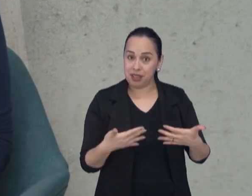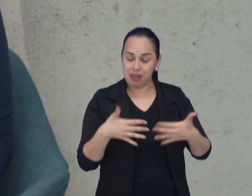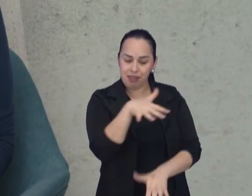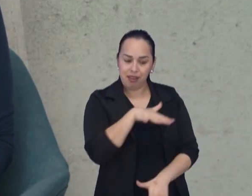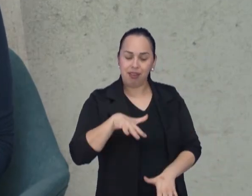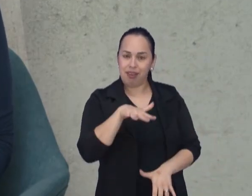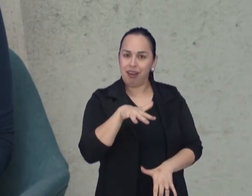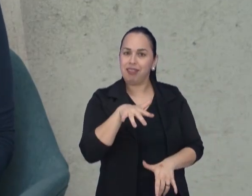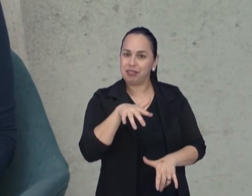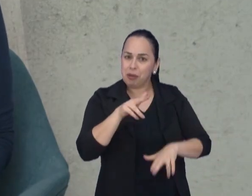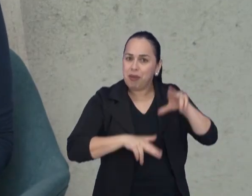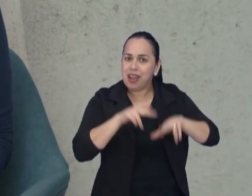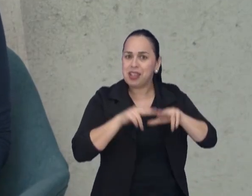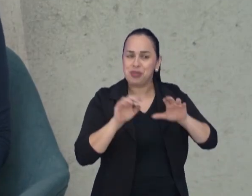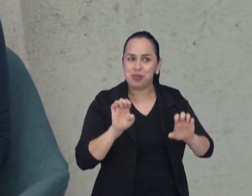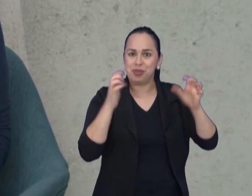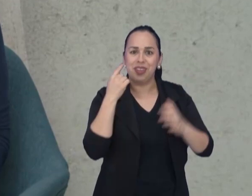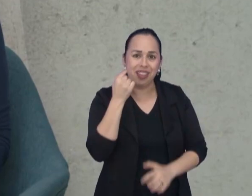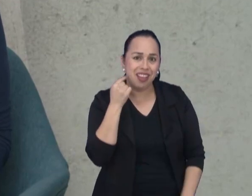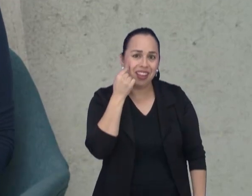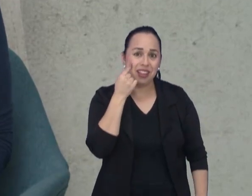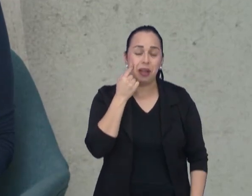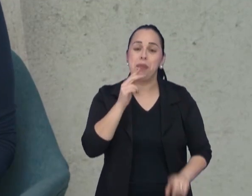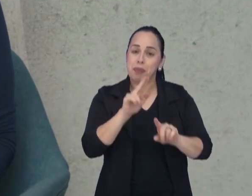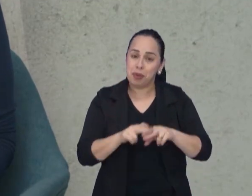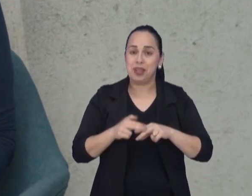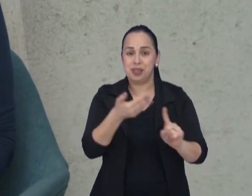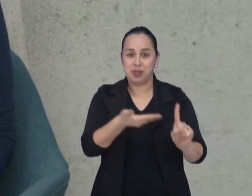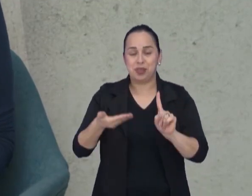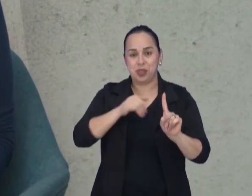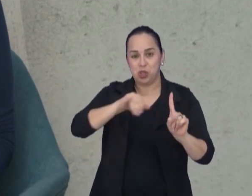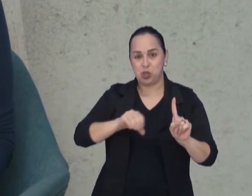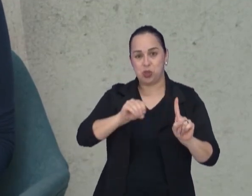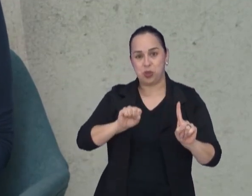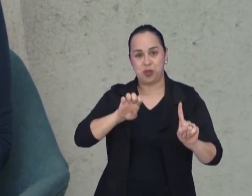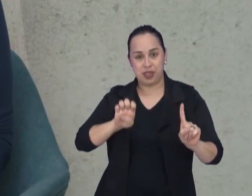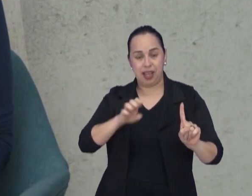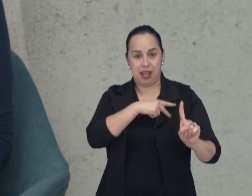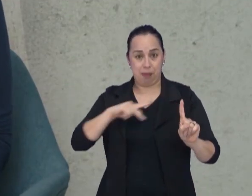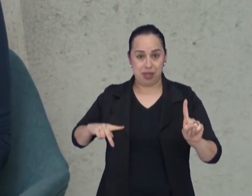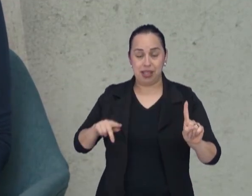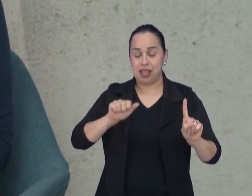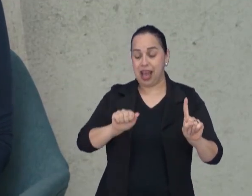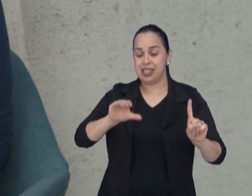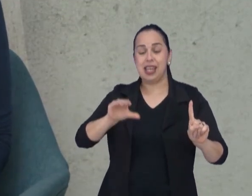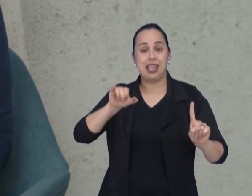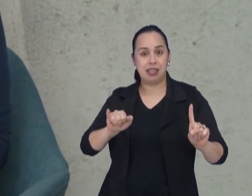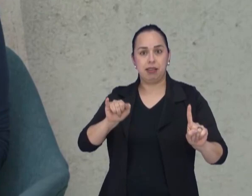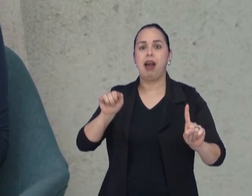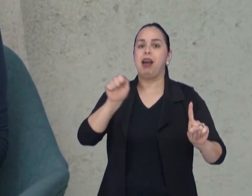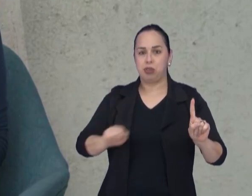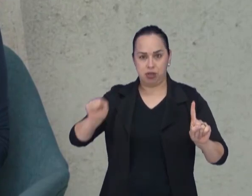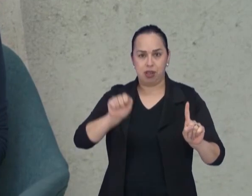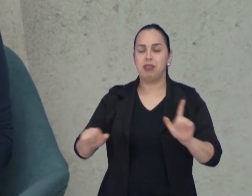mercado de festas juninas, tenho aqui no estúdio o José de Melo Correia, que é o presidente da ACI, que é a Associação Comercial